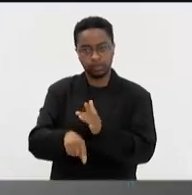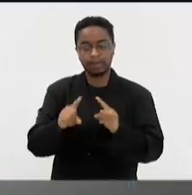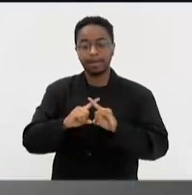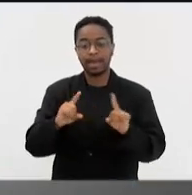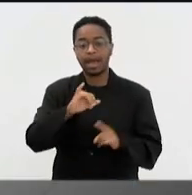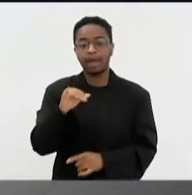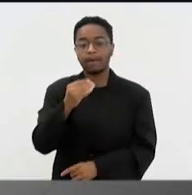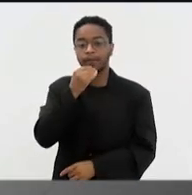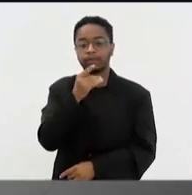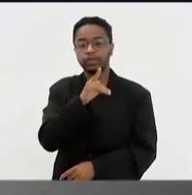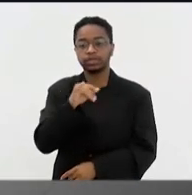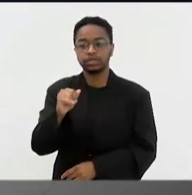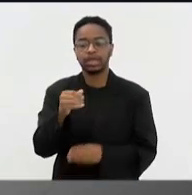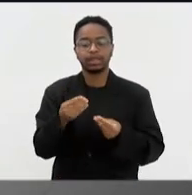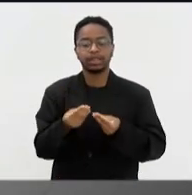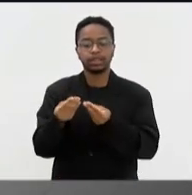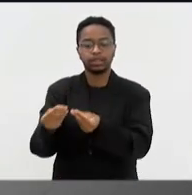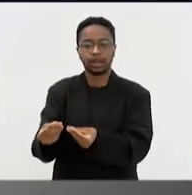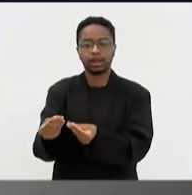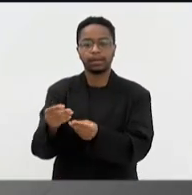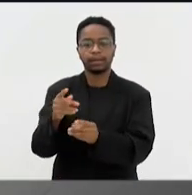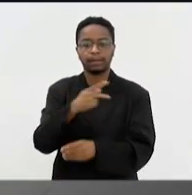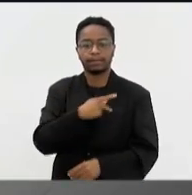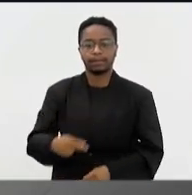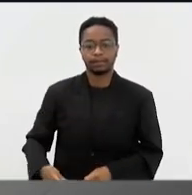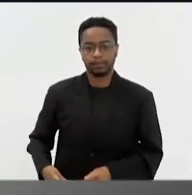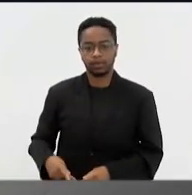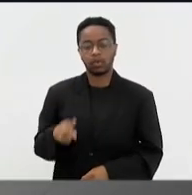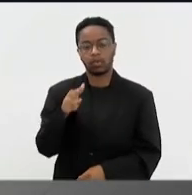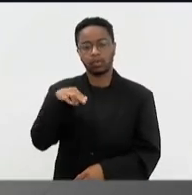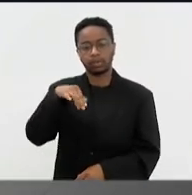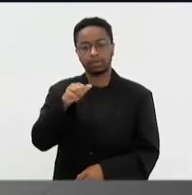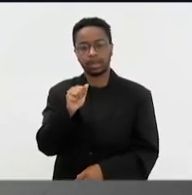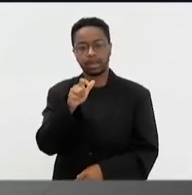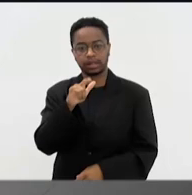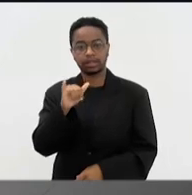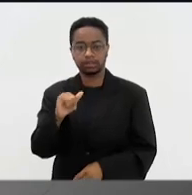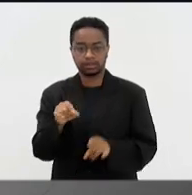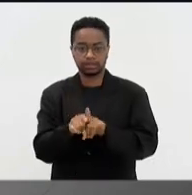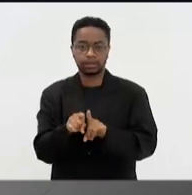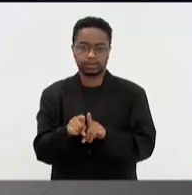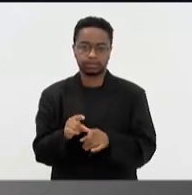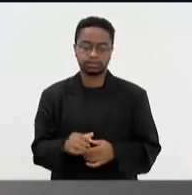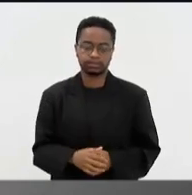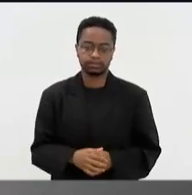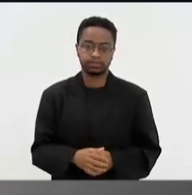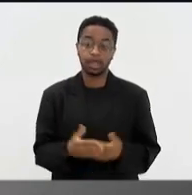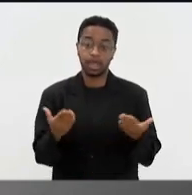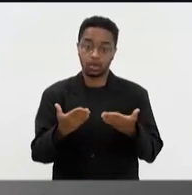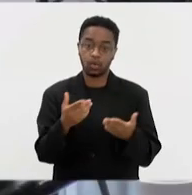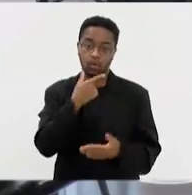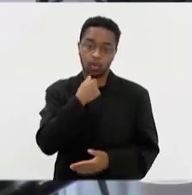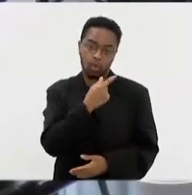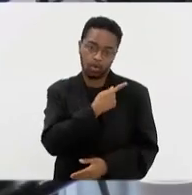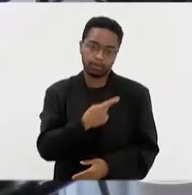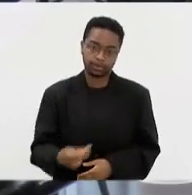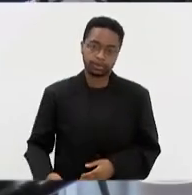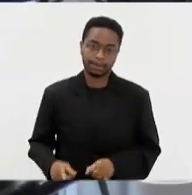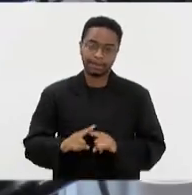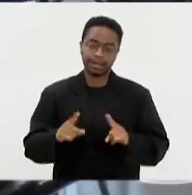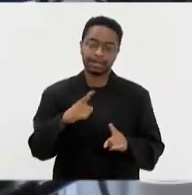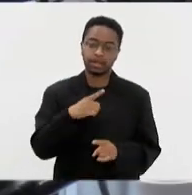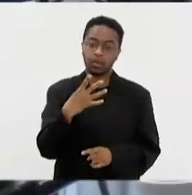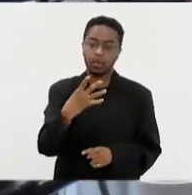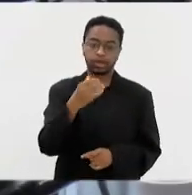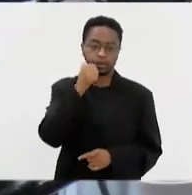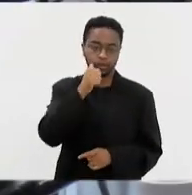fazer a entrega à presidente da Unália. Sim. Que a gente está encaminhando Sim. também formalmente. Agora é um presidente, mas com quatro